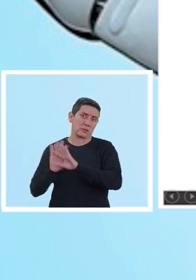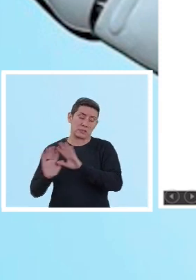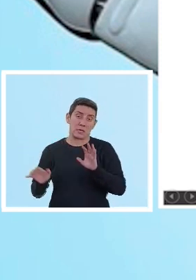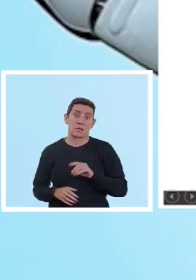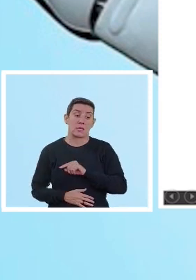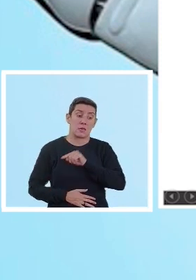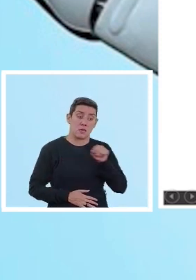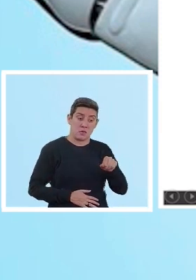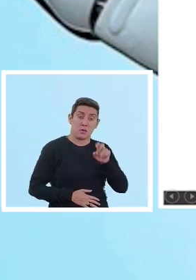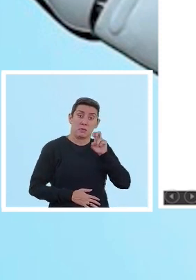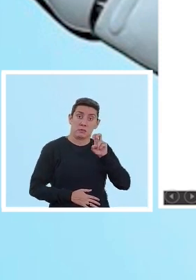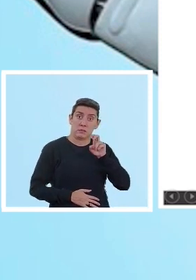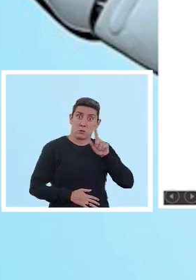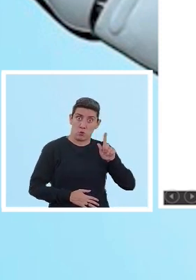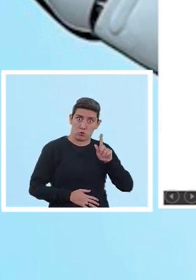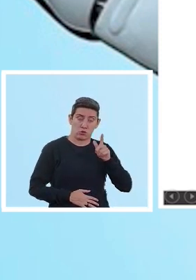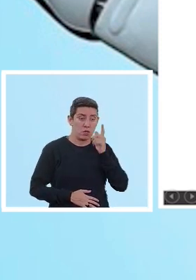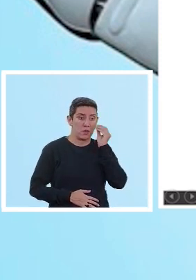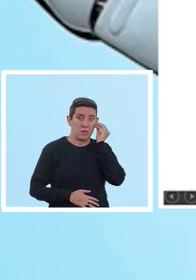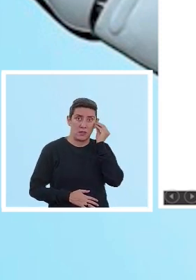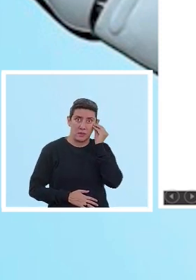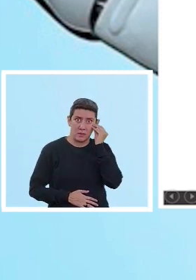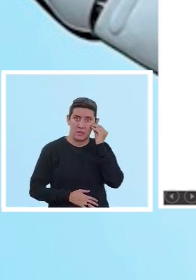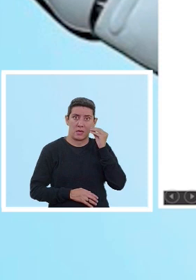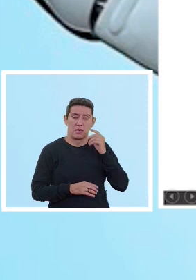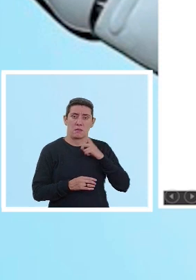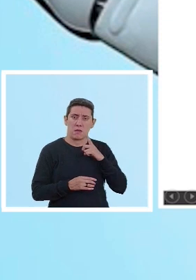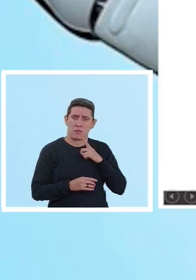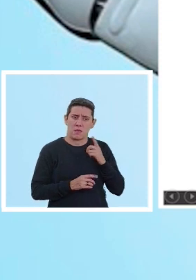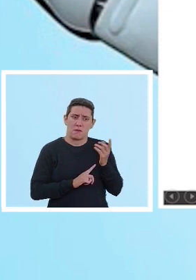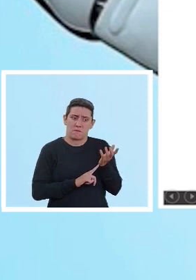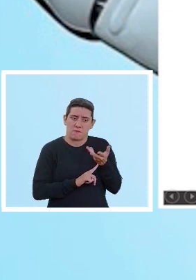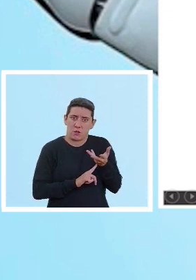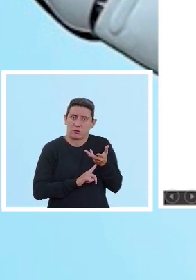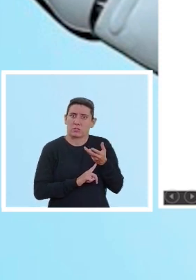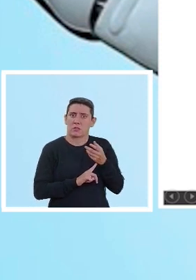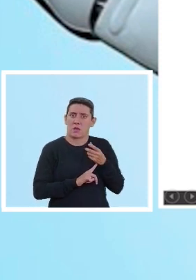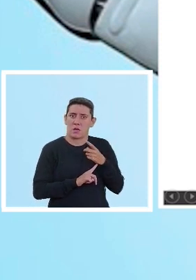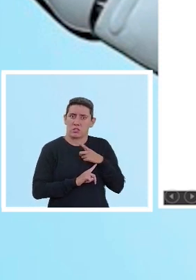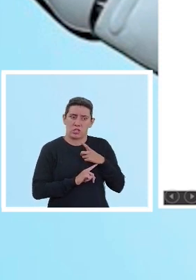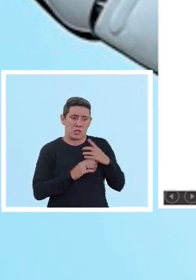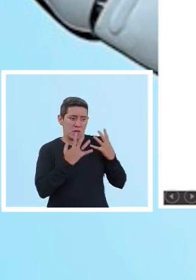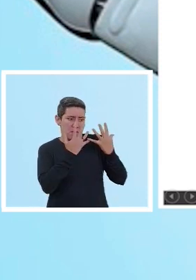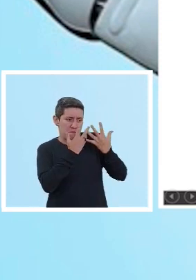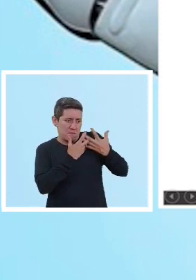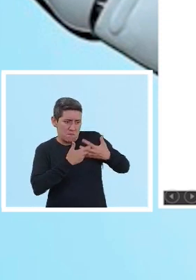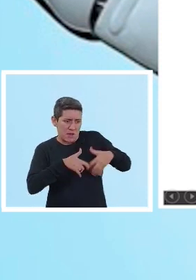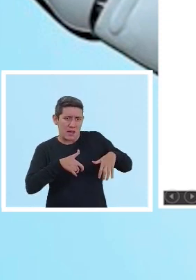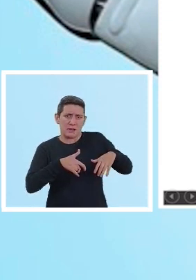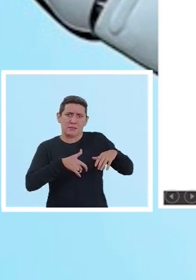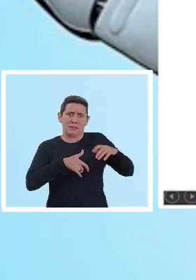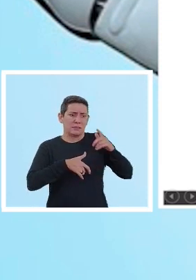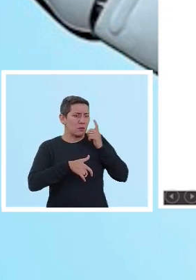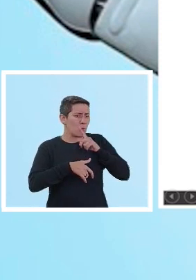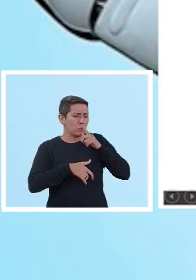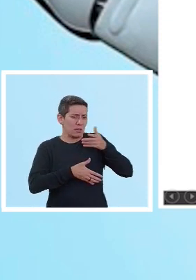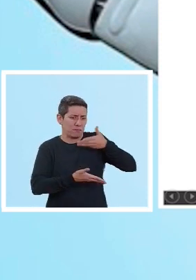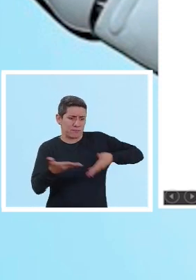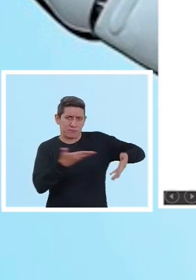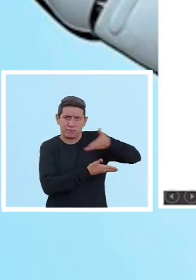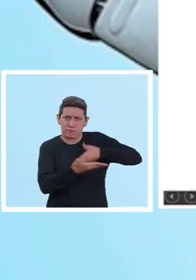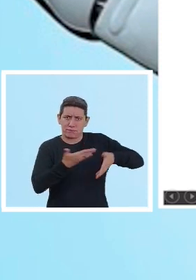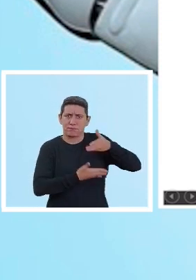a gente vai para Soluções em que precisa precisões por exemplo você ter máquina né alto piadas